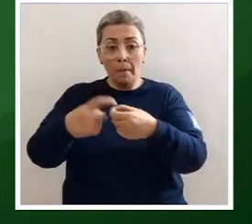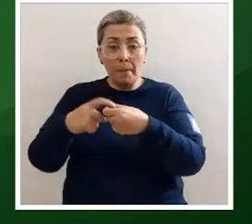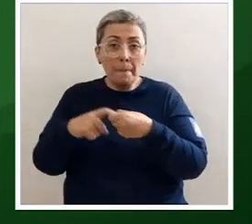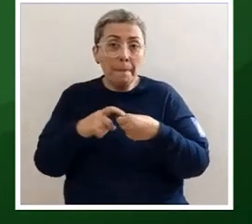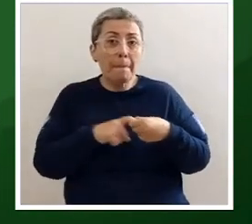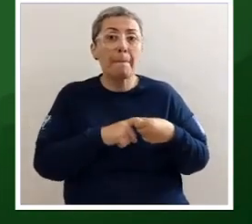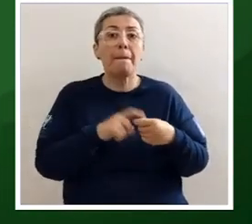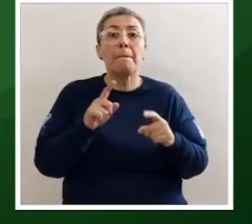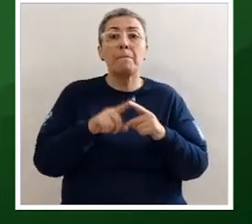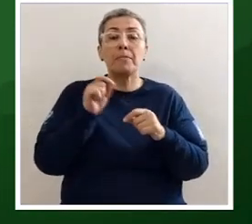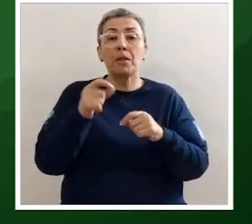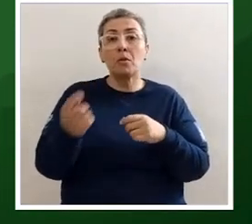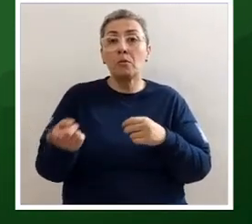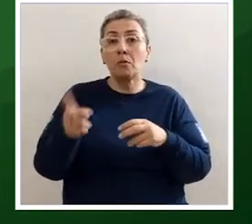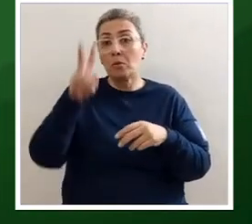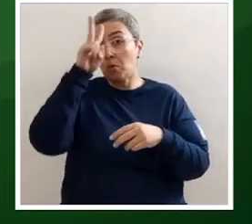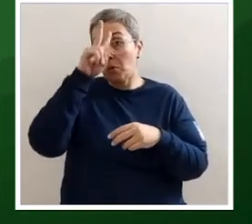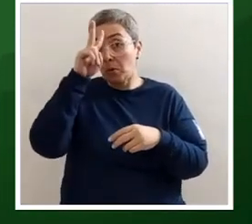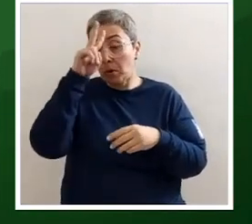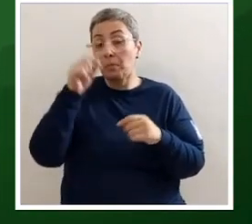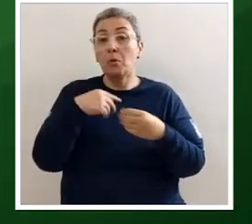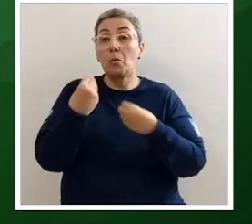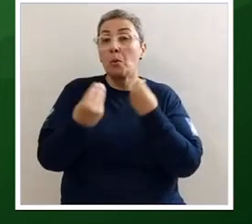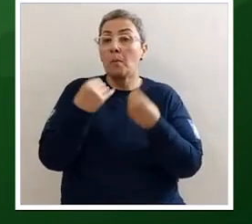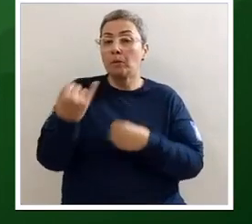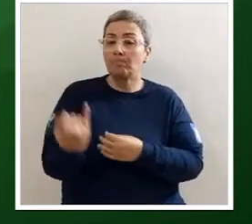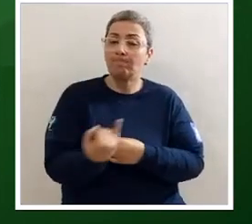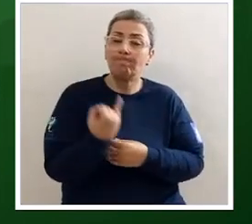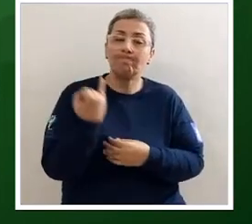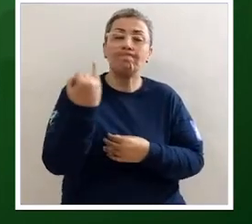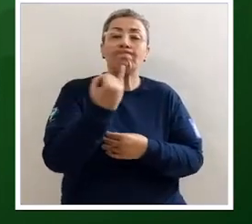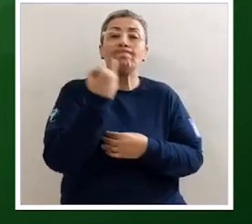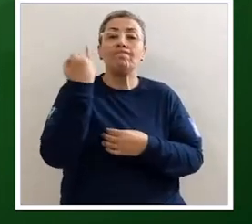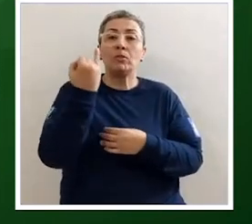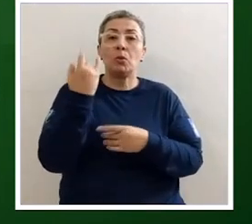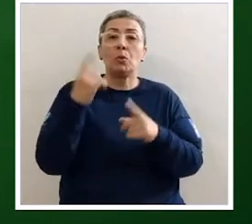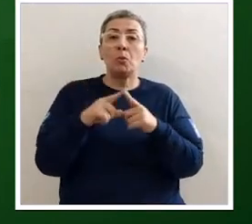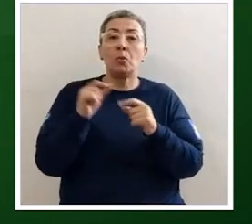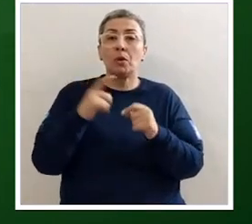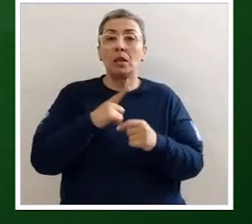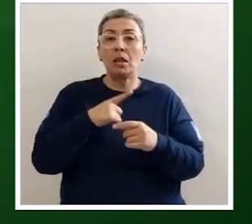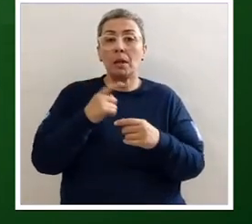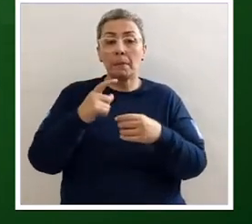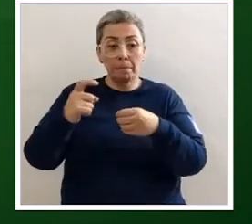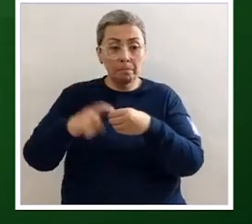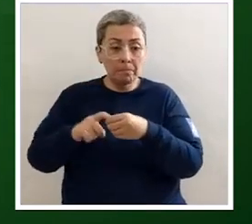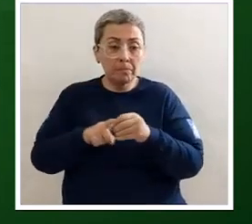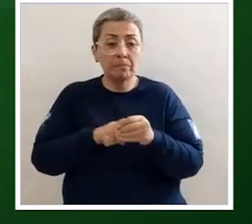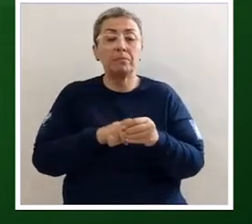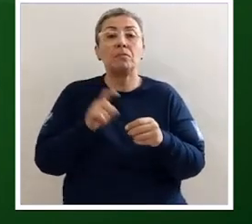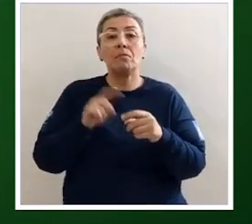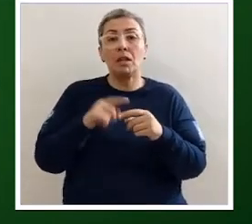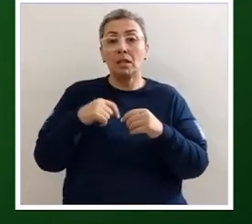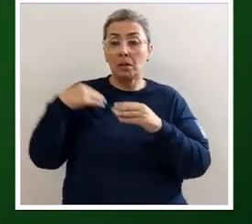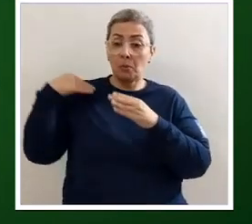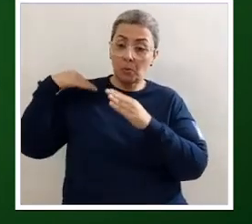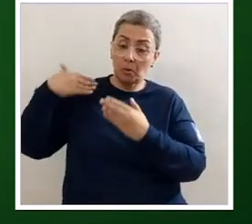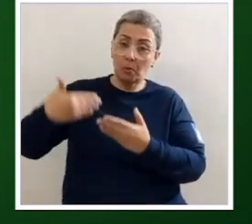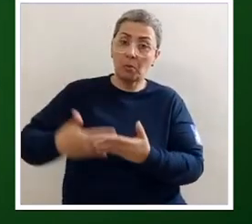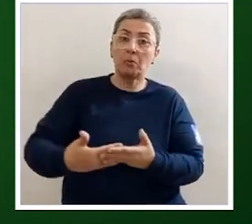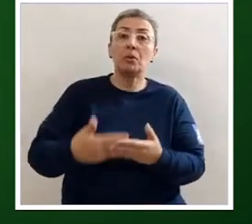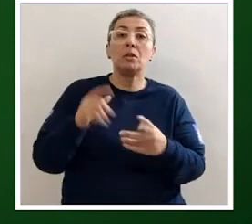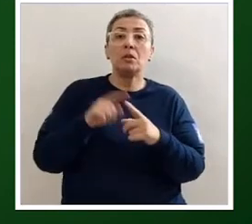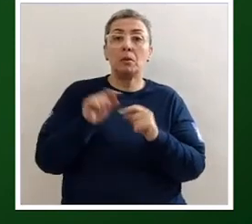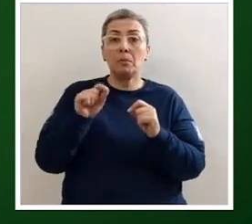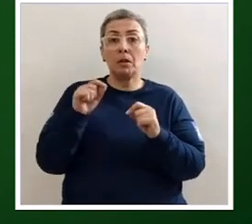parcerias e eu retomo aqui para vocês como ele suma importância nós temos parceiros né nessa jornada porque a gente